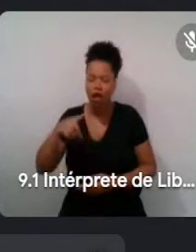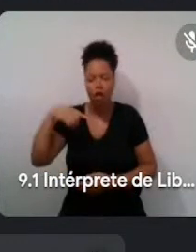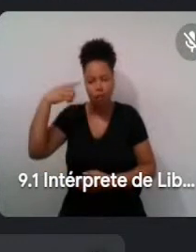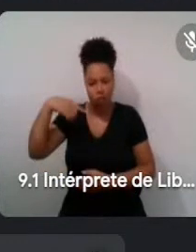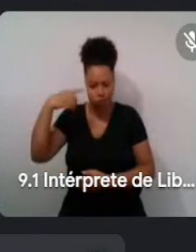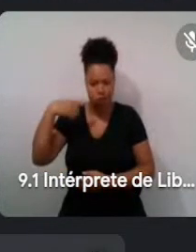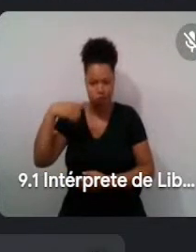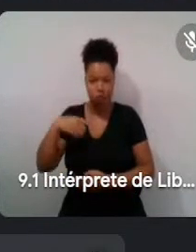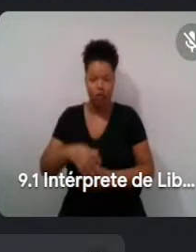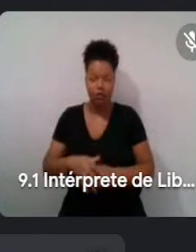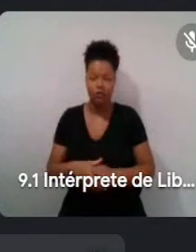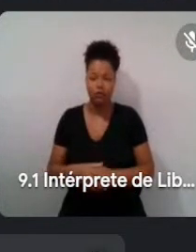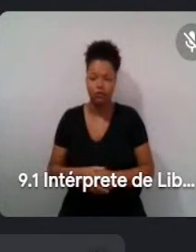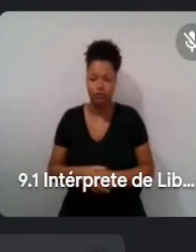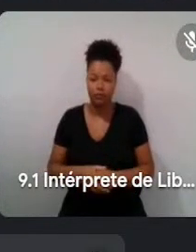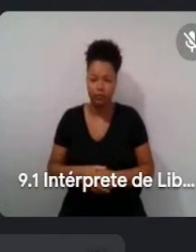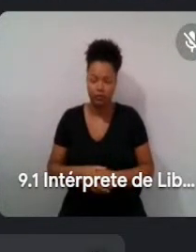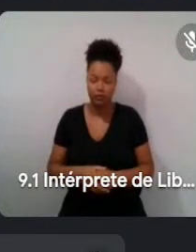Se tratando aqui